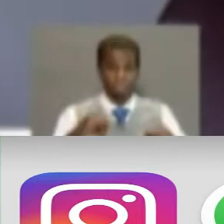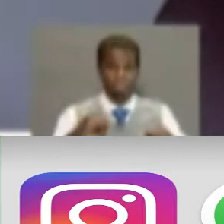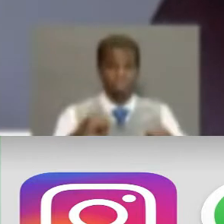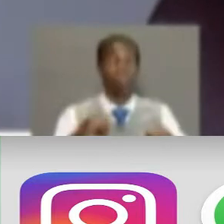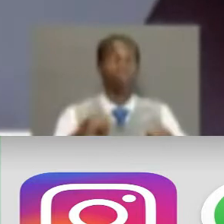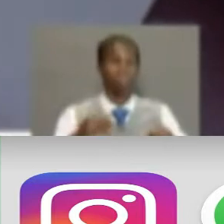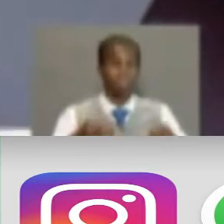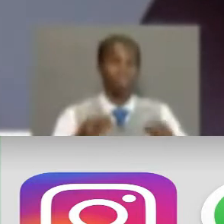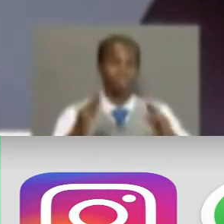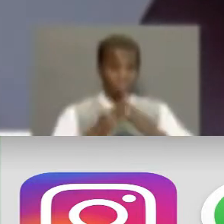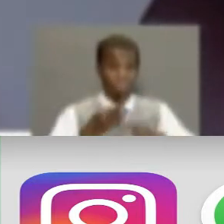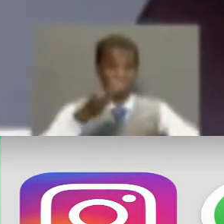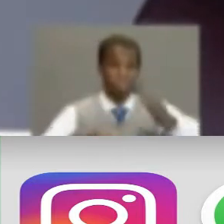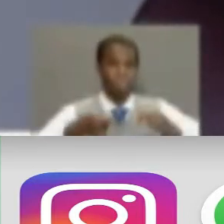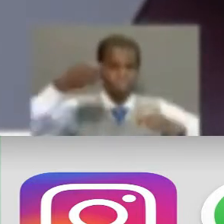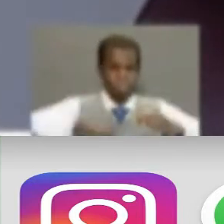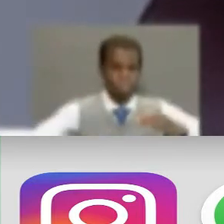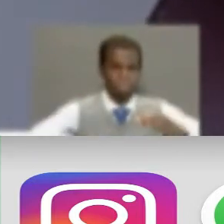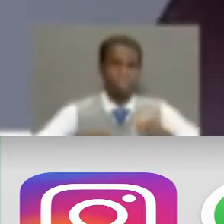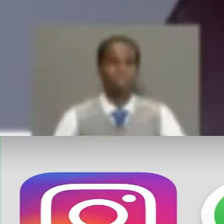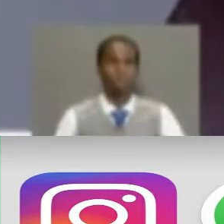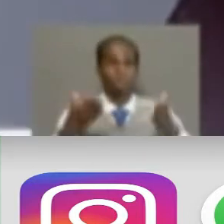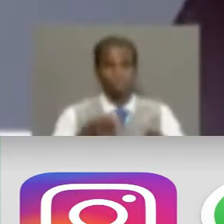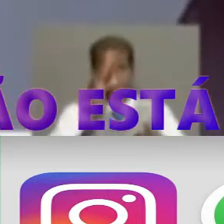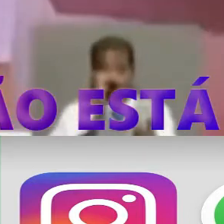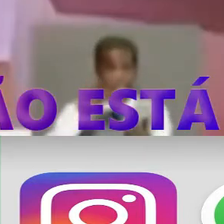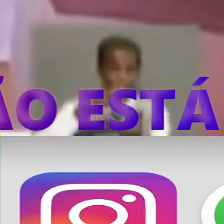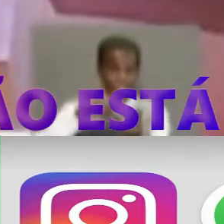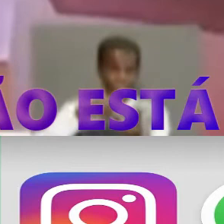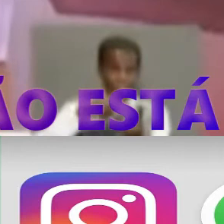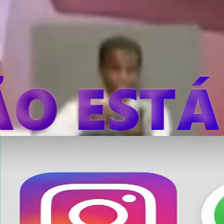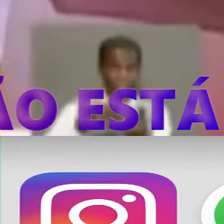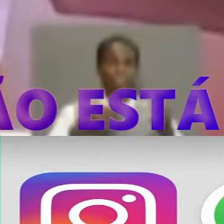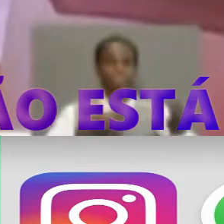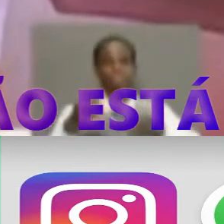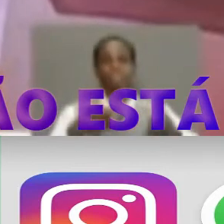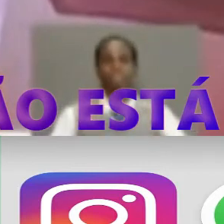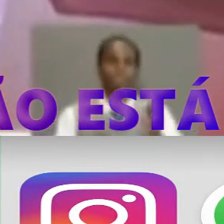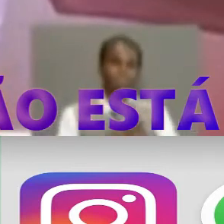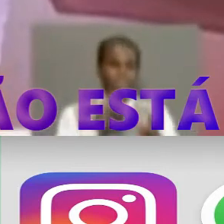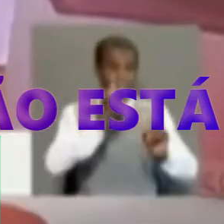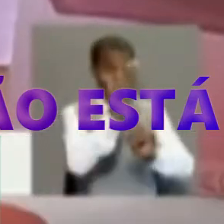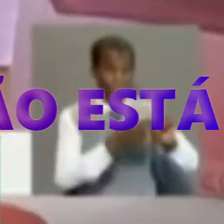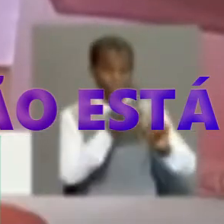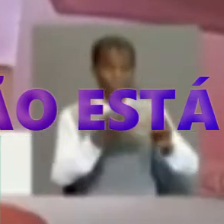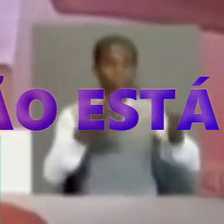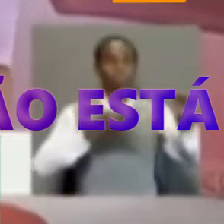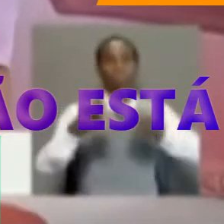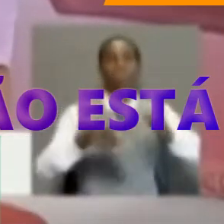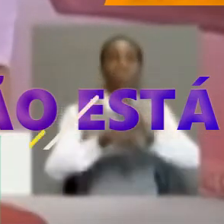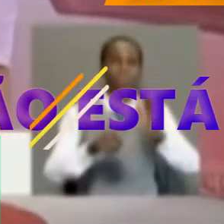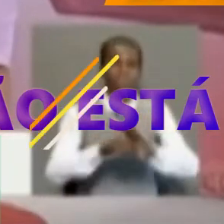do processo. Sim, senhor. Vamos passar a palavra agora ao Betico. Betico, a Conceição falou aqui de alguns termos